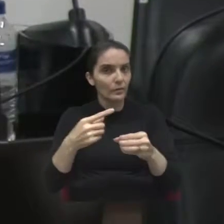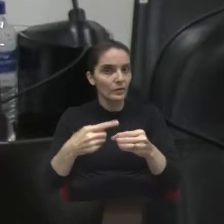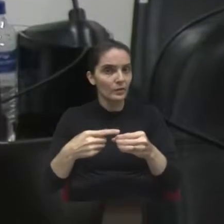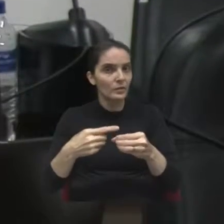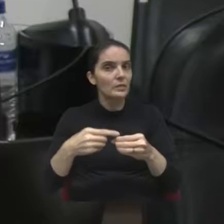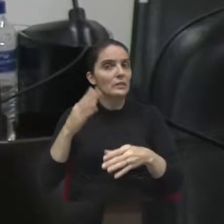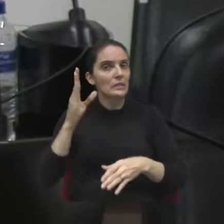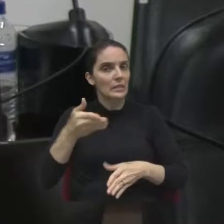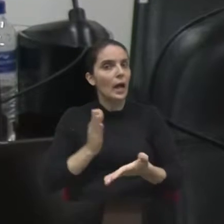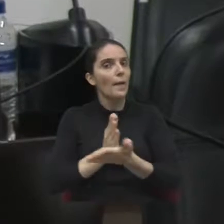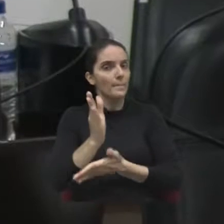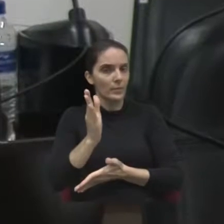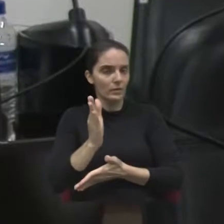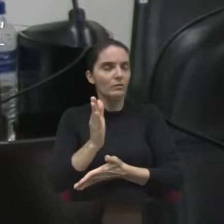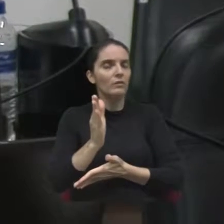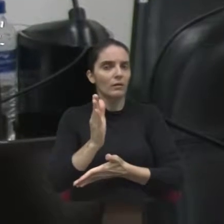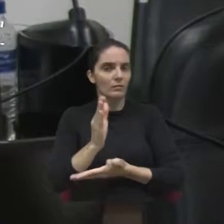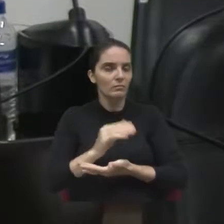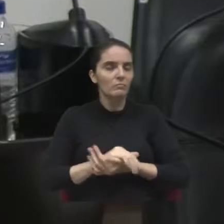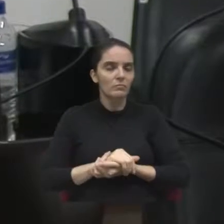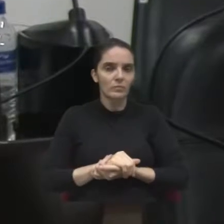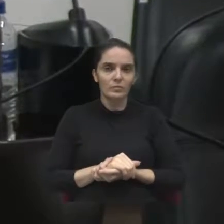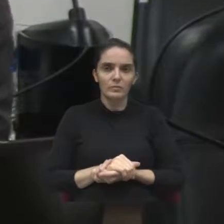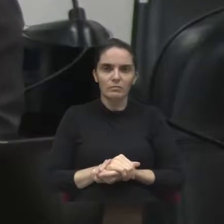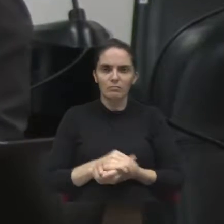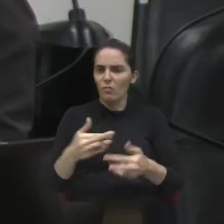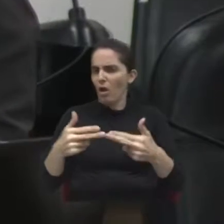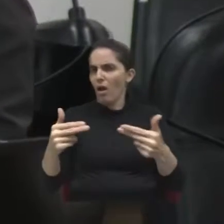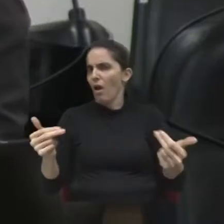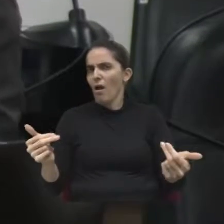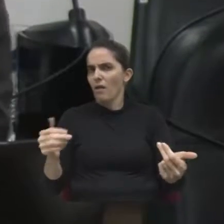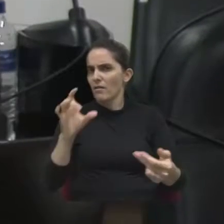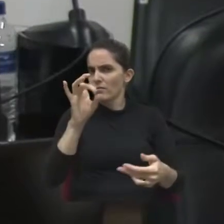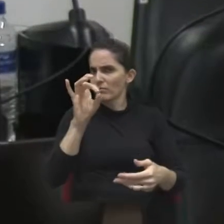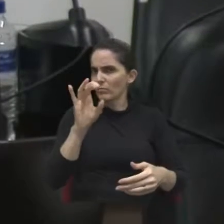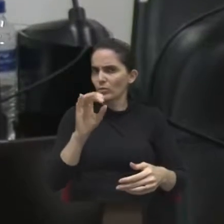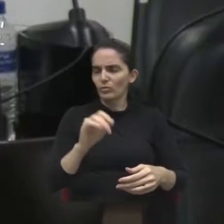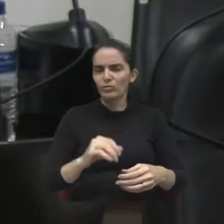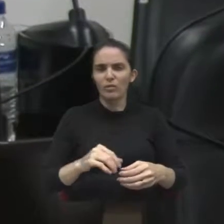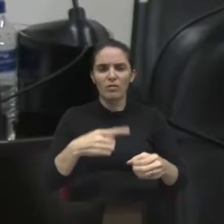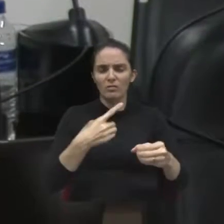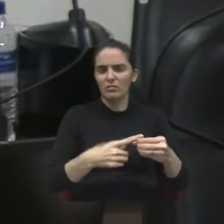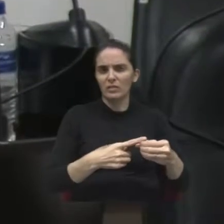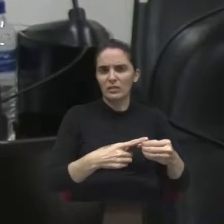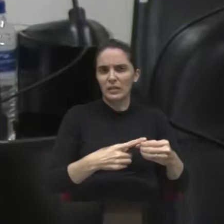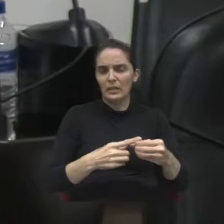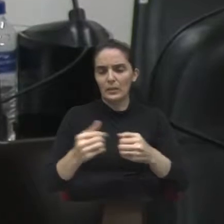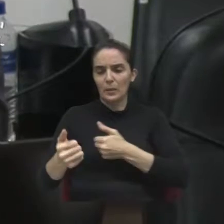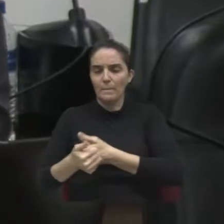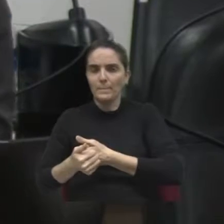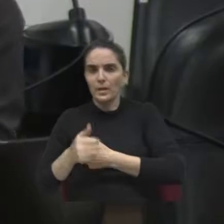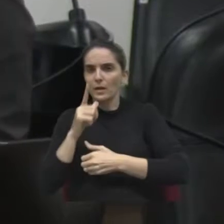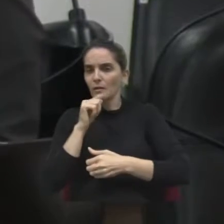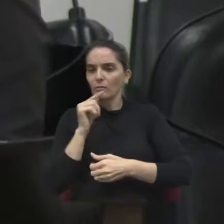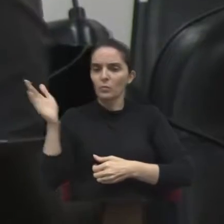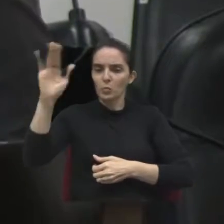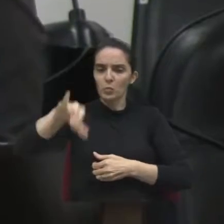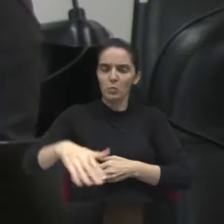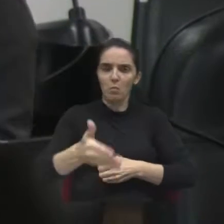esse projeto de lei. Inúmeras, e não só cidades litorâneas, não só cidades capitais,